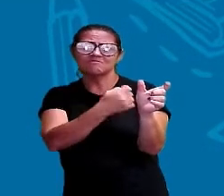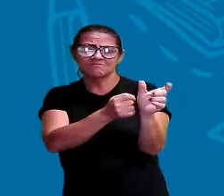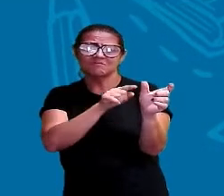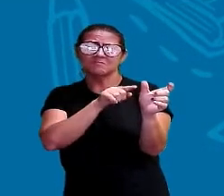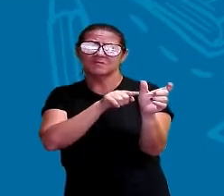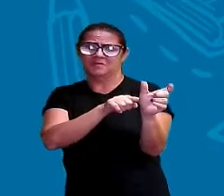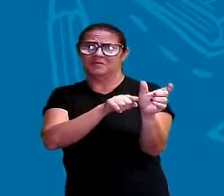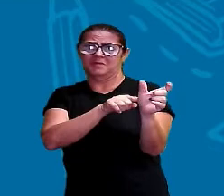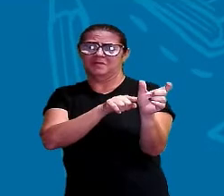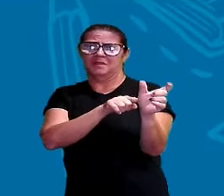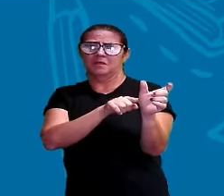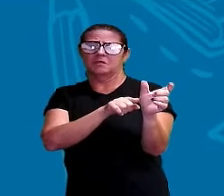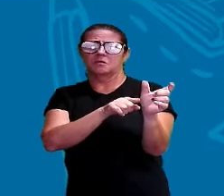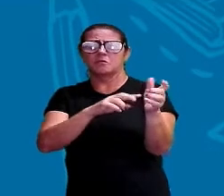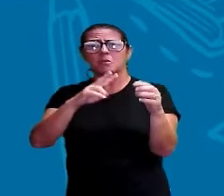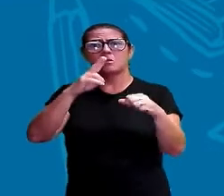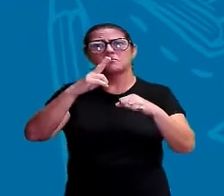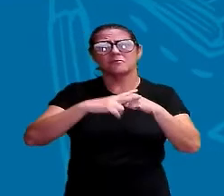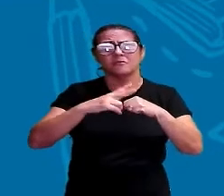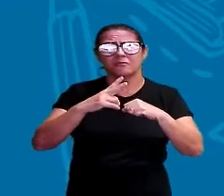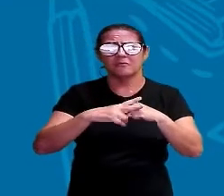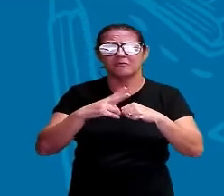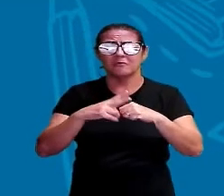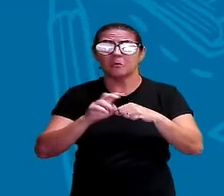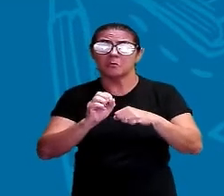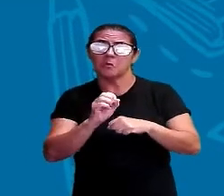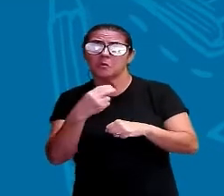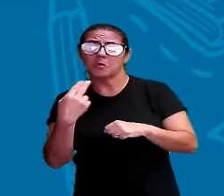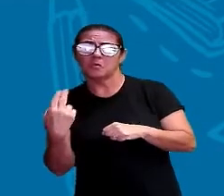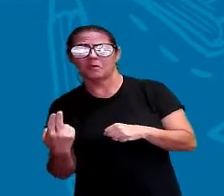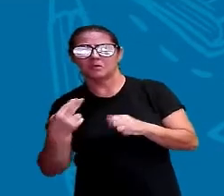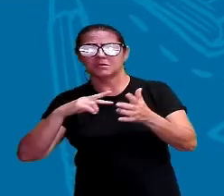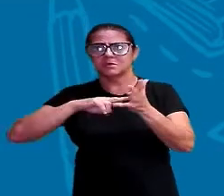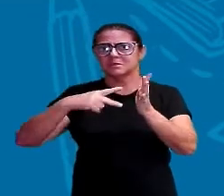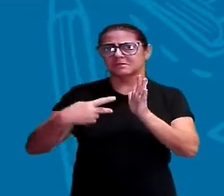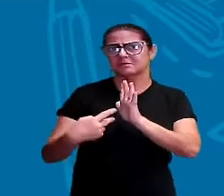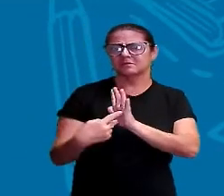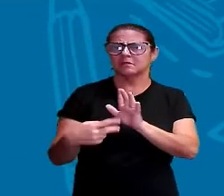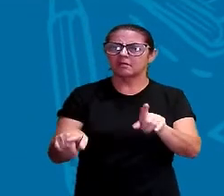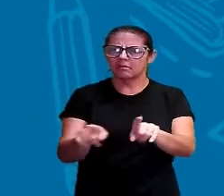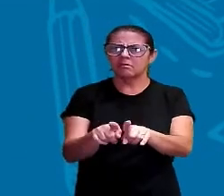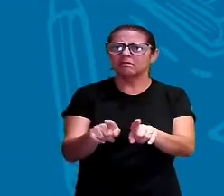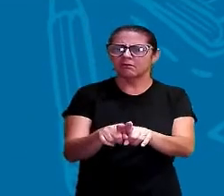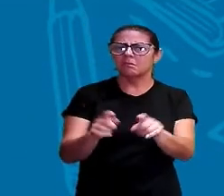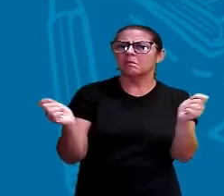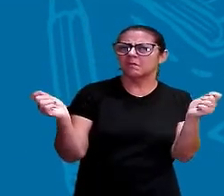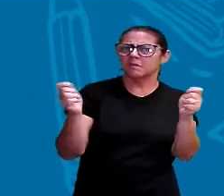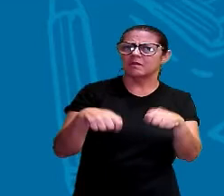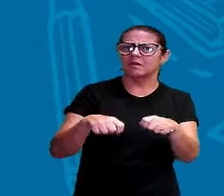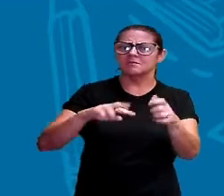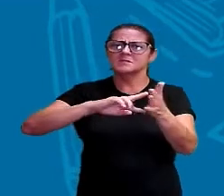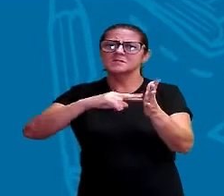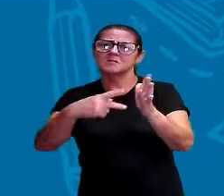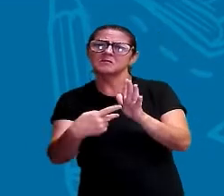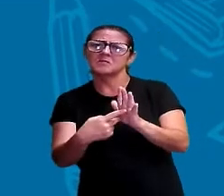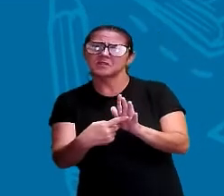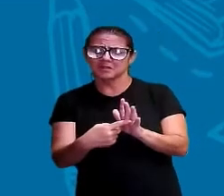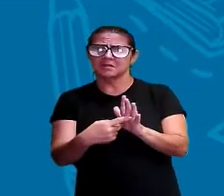a possibilidade de ser um verbo, e aí ela vai dizer os significados, mas também ela pode estar com o significado